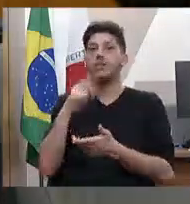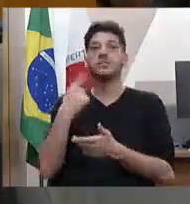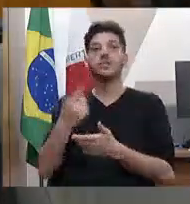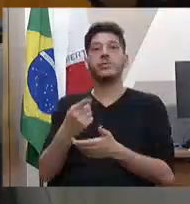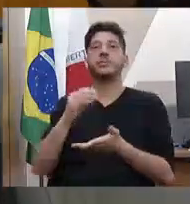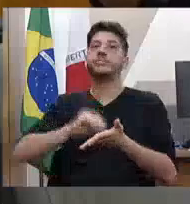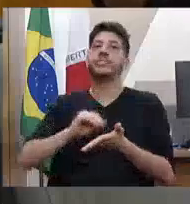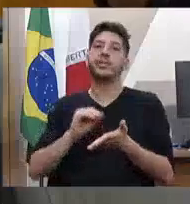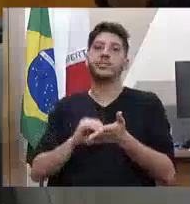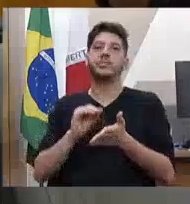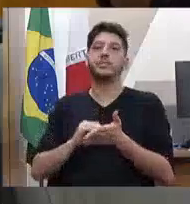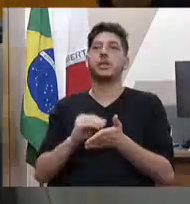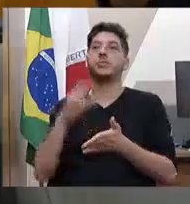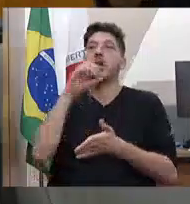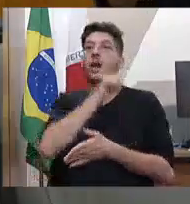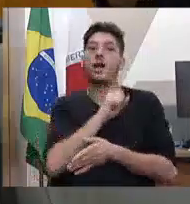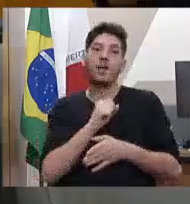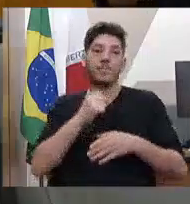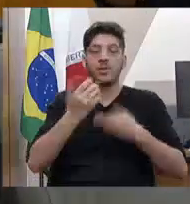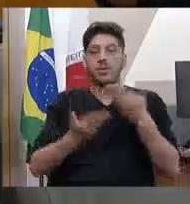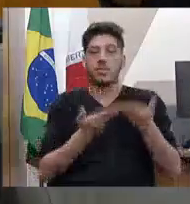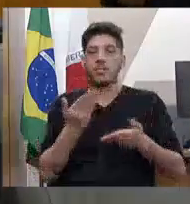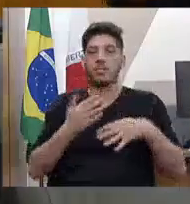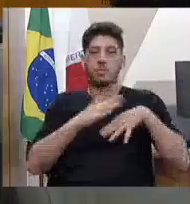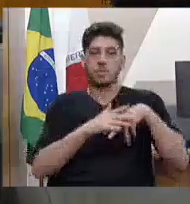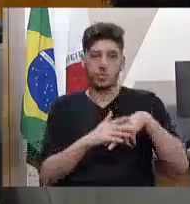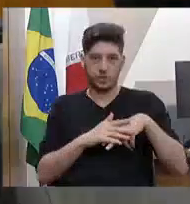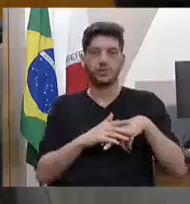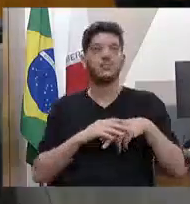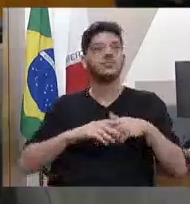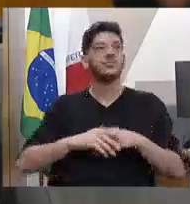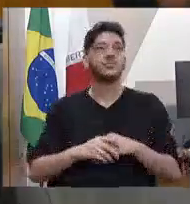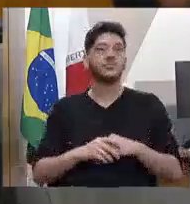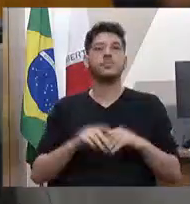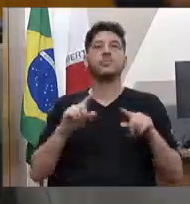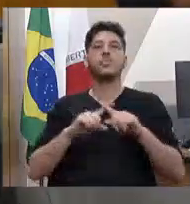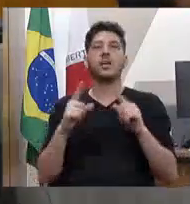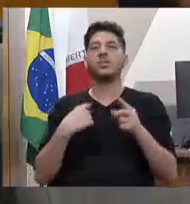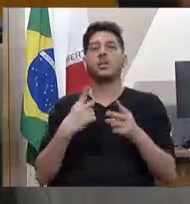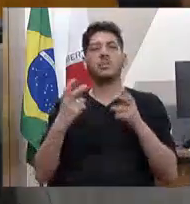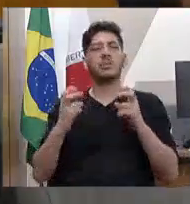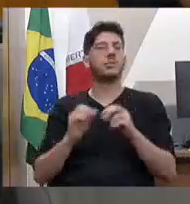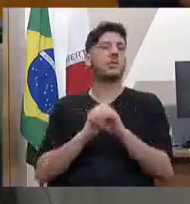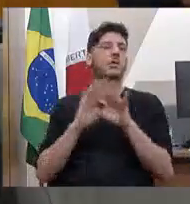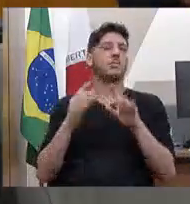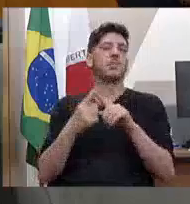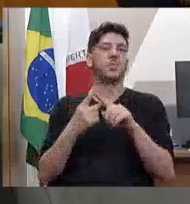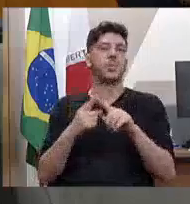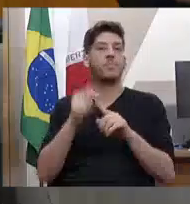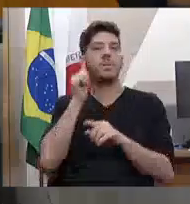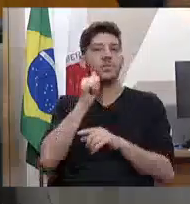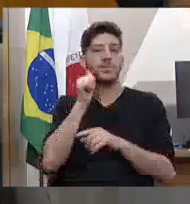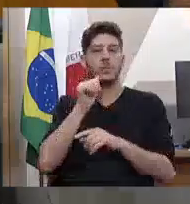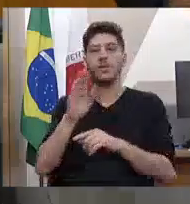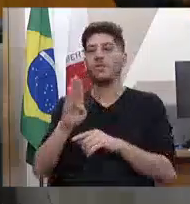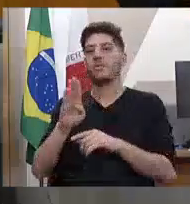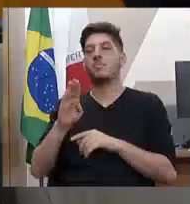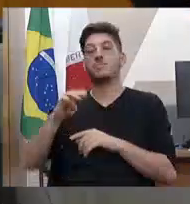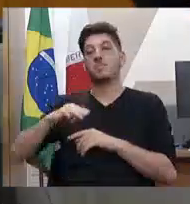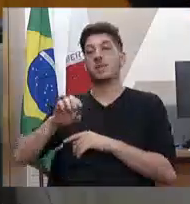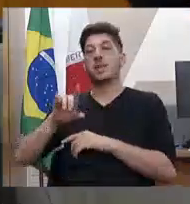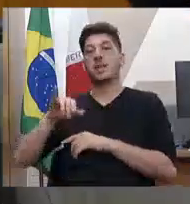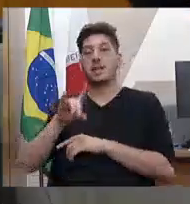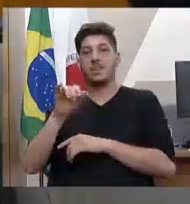no tratamento das doenças Mas o que eu queria me chamou atenção é que a doutora minha linda falou uma coisa interessante sobre